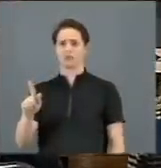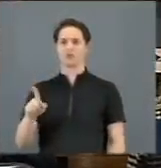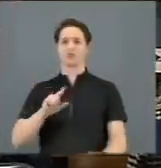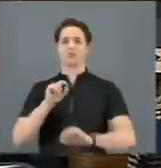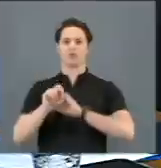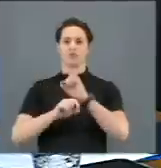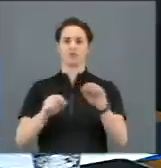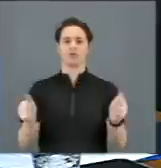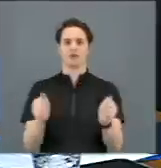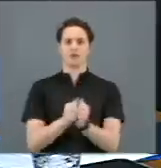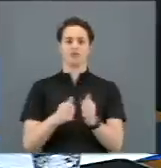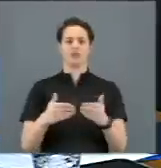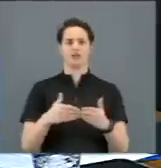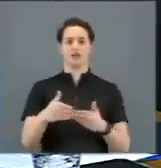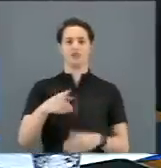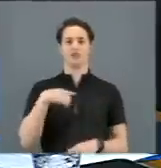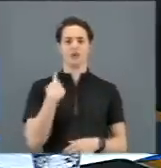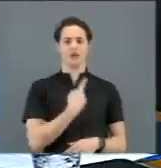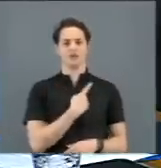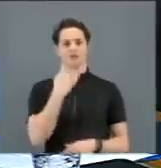Palácio.